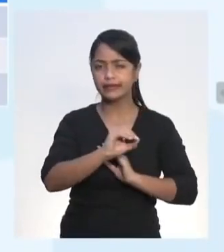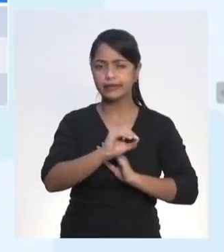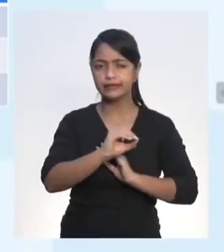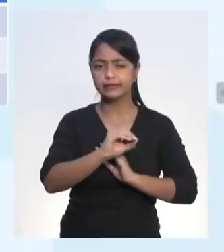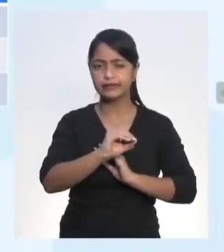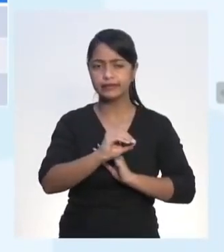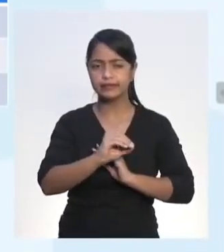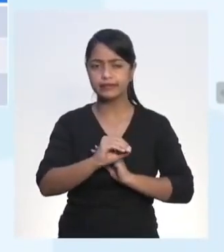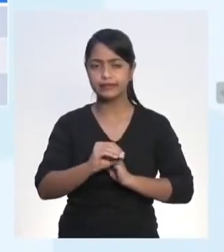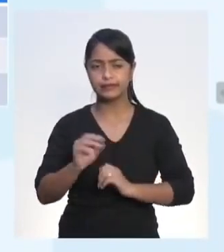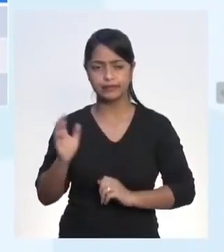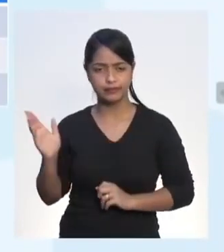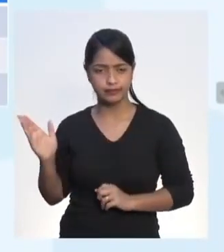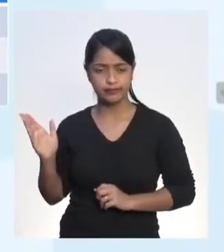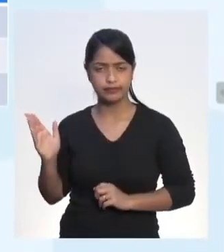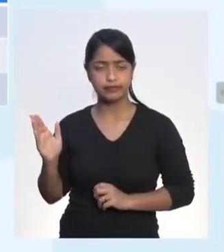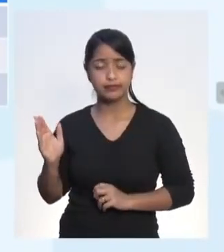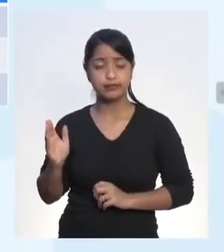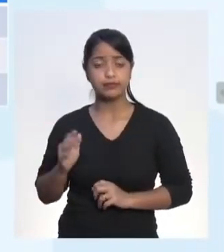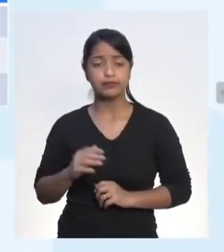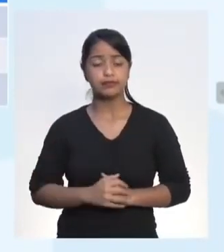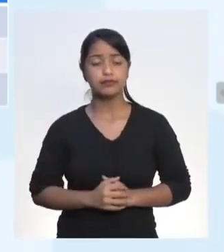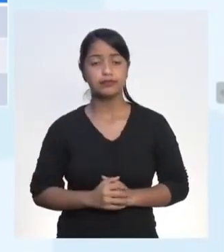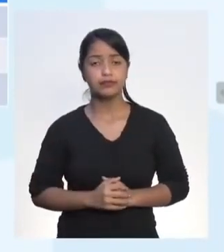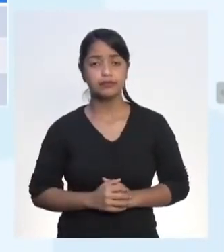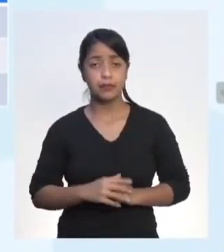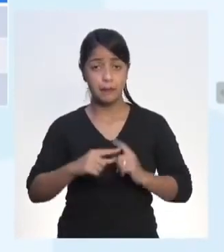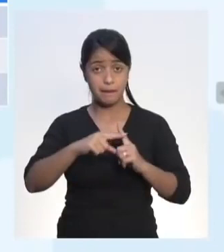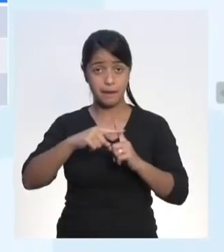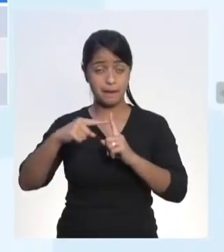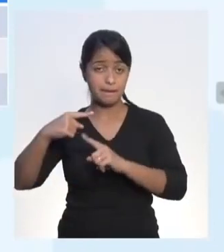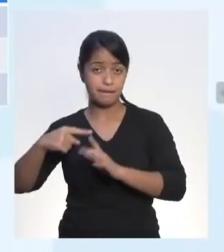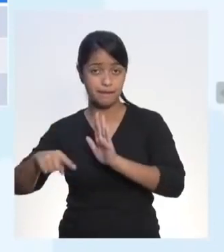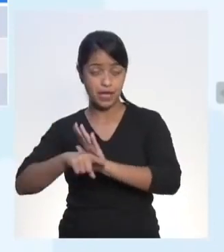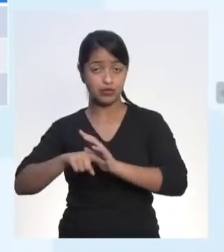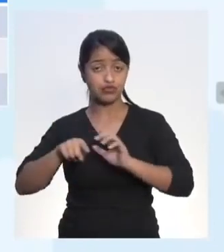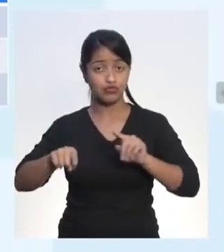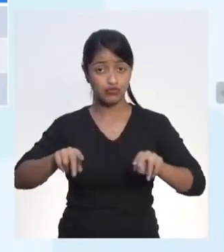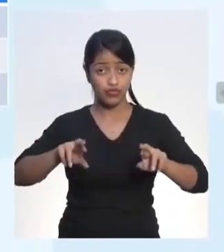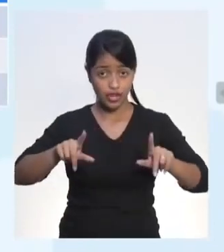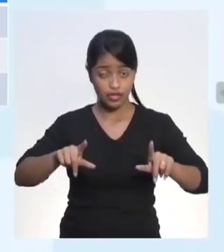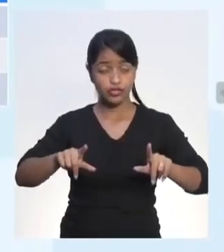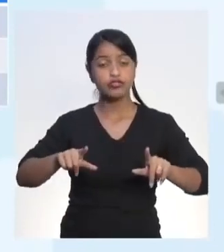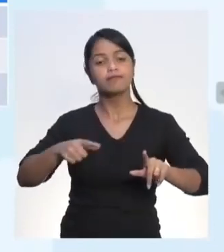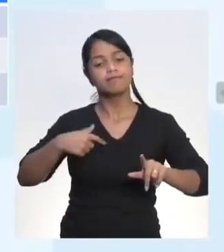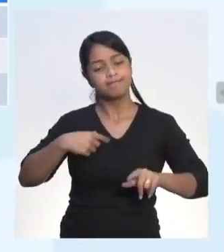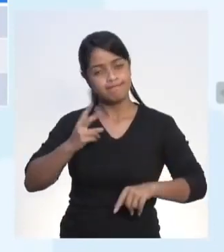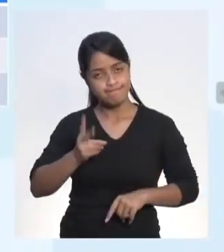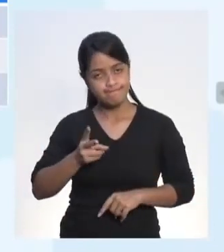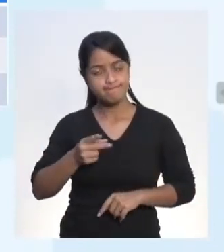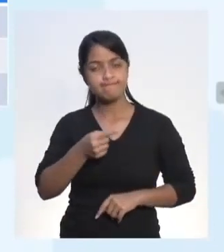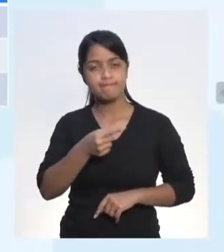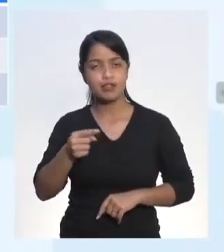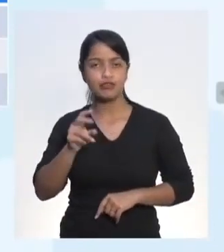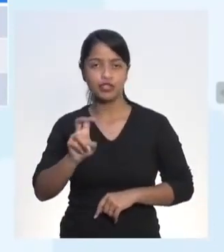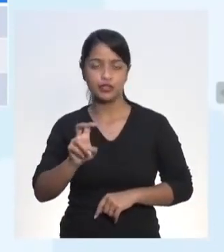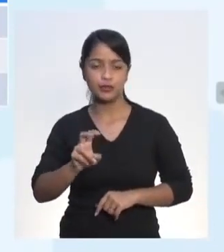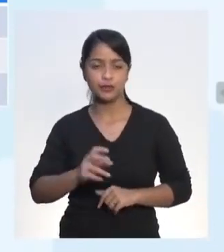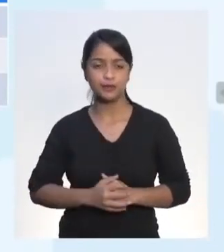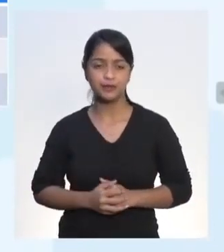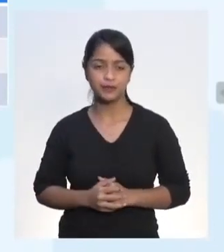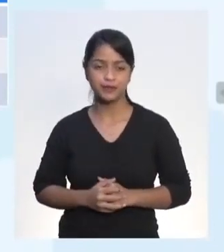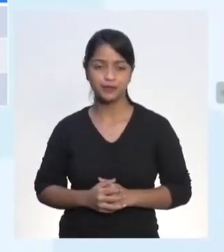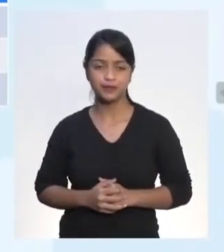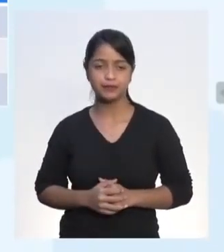aqui Diferentes. opostos, Isso. eu vou manter devendo 5. Nesse caso de cima, 6 menos 1 deu